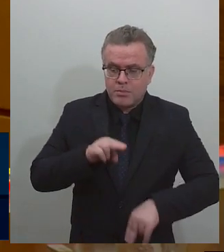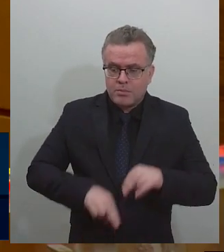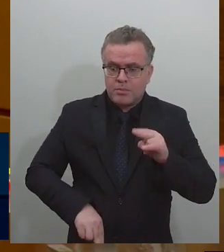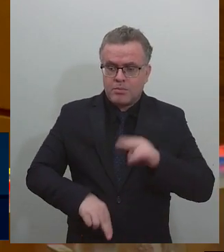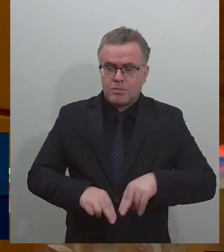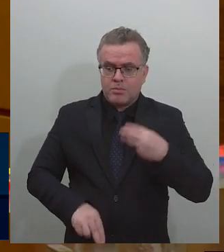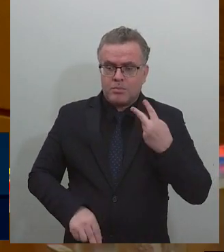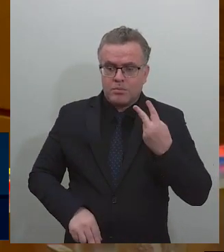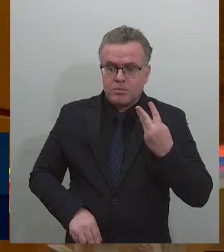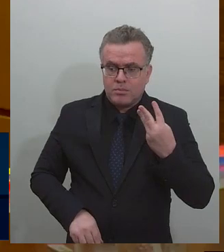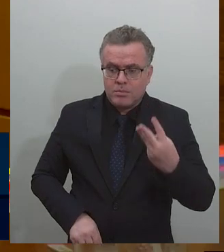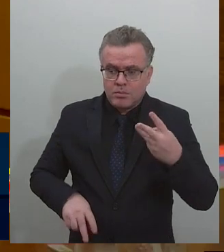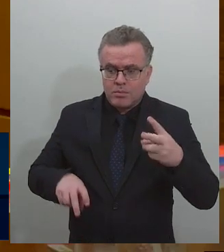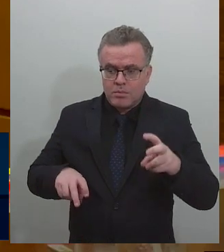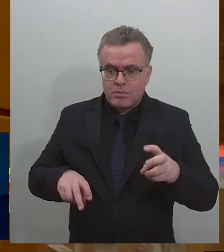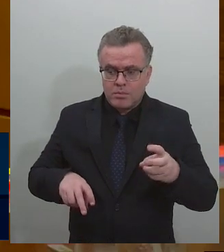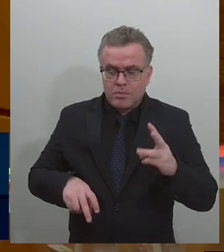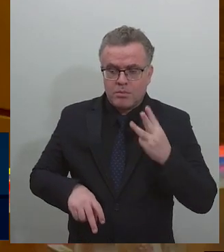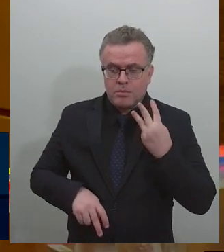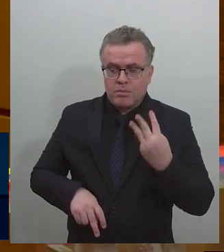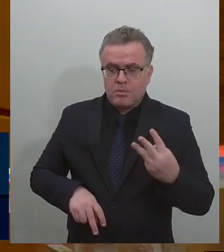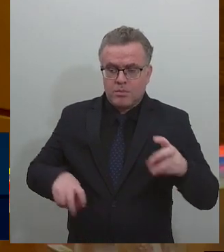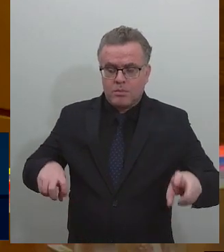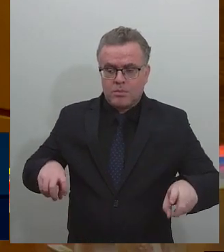de carros com morte,